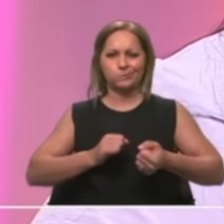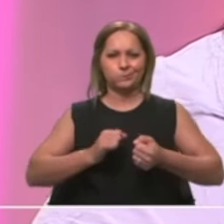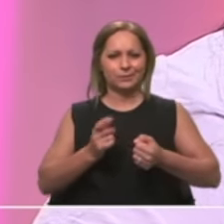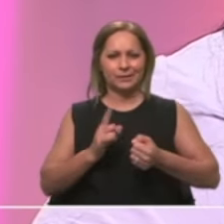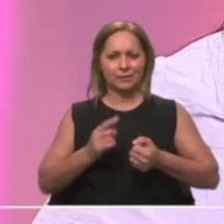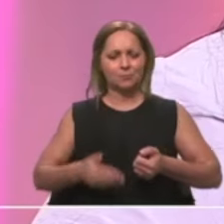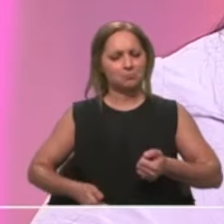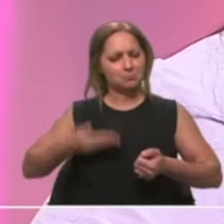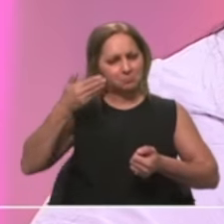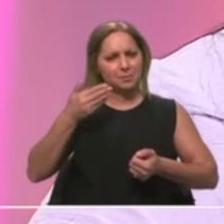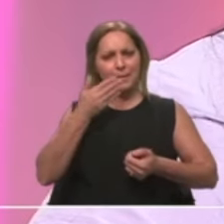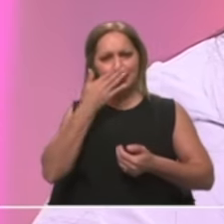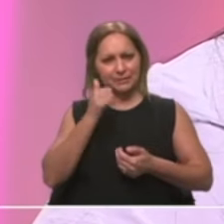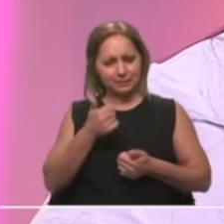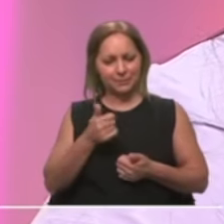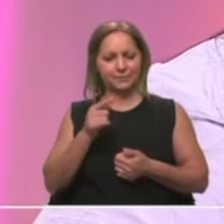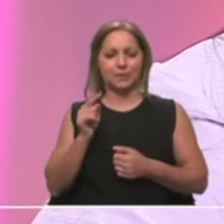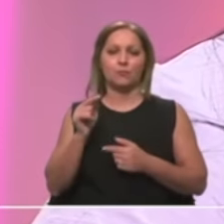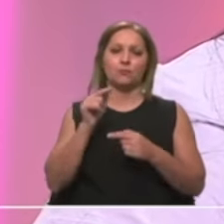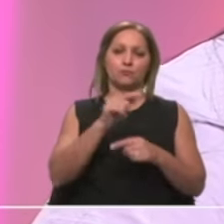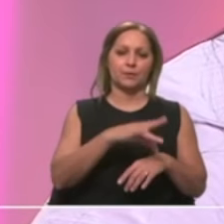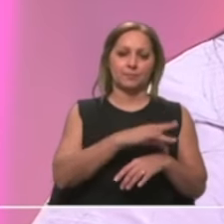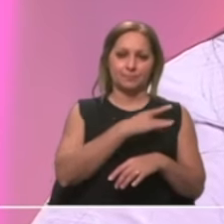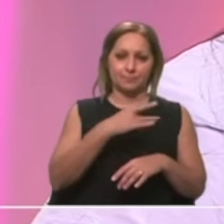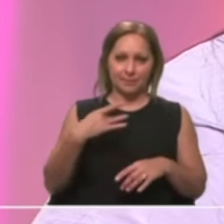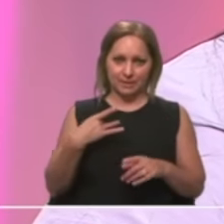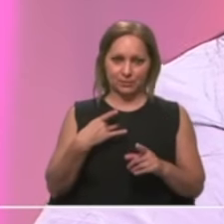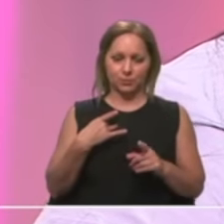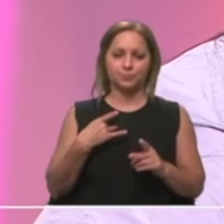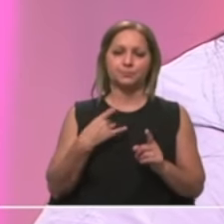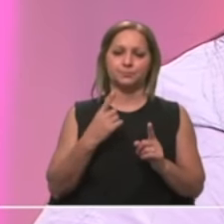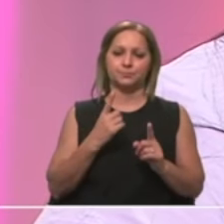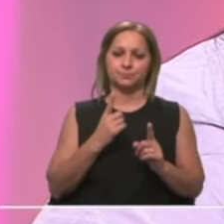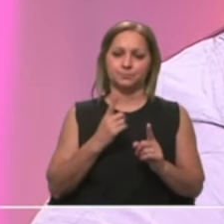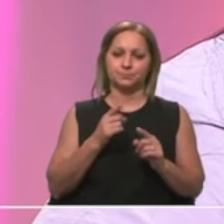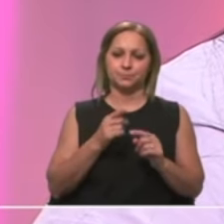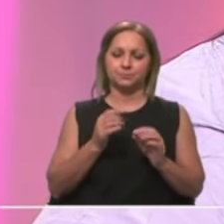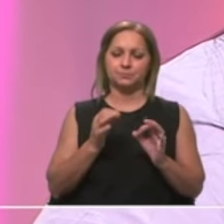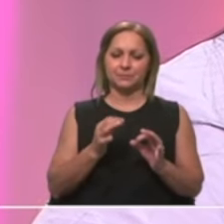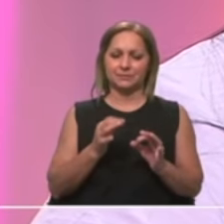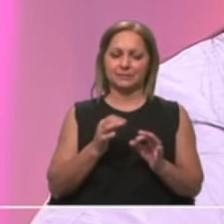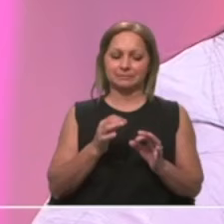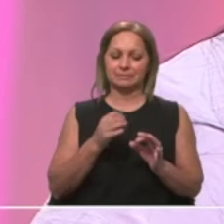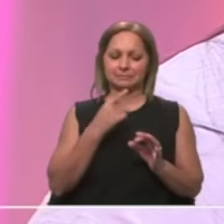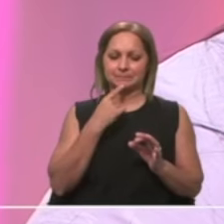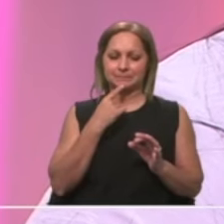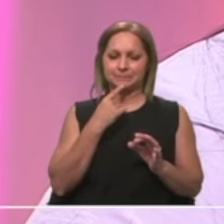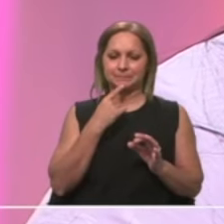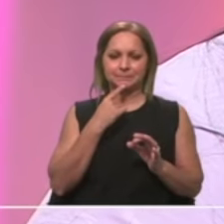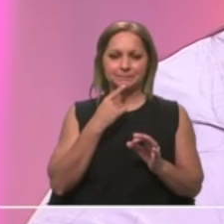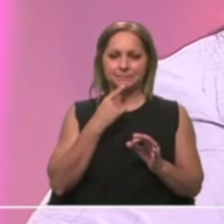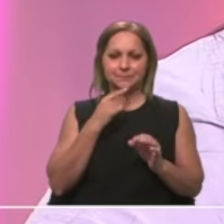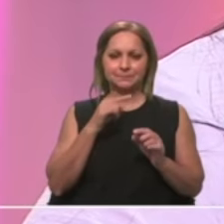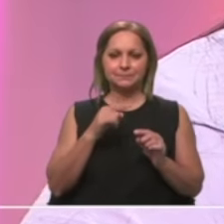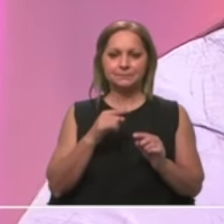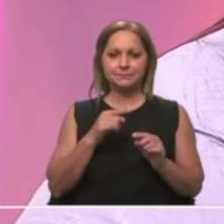aí, médico? Sim. Pediatra? Pediatra. E ela realmente notou que a Maria Clara tinha